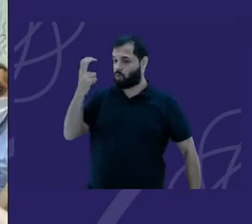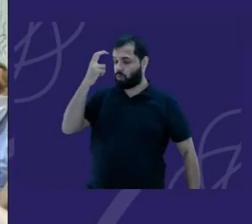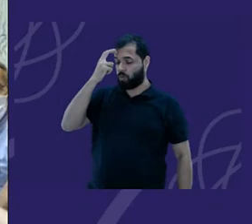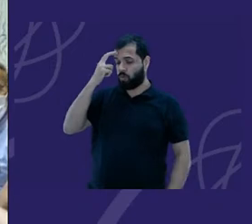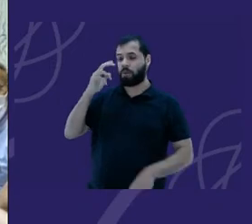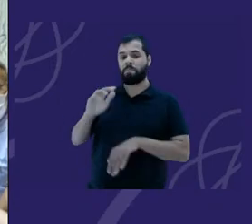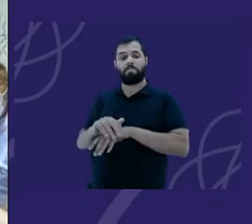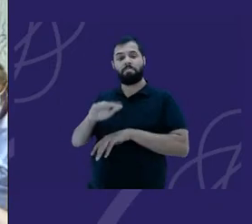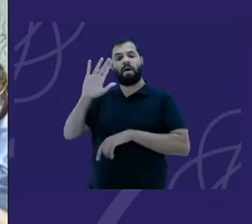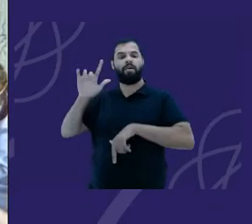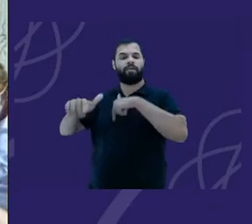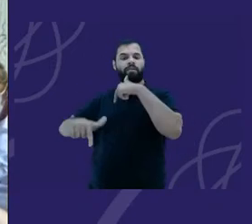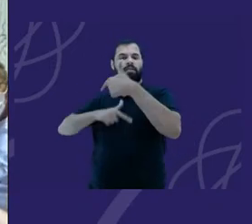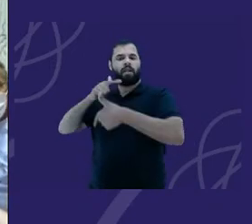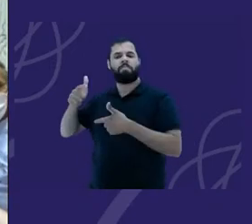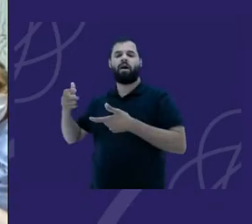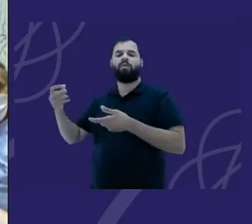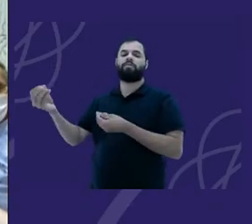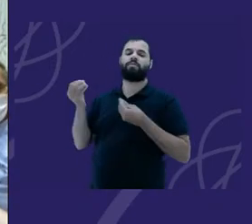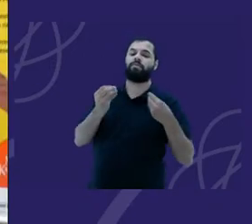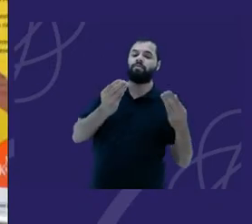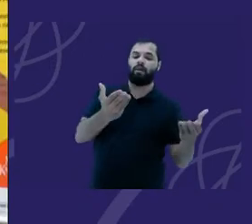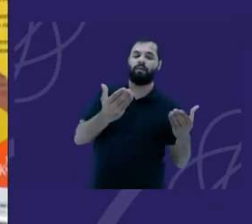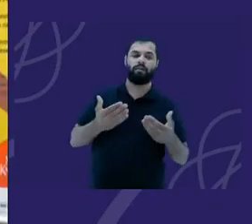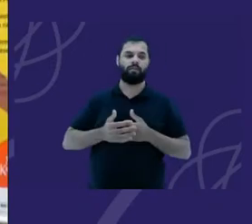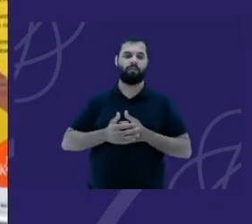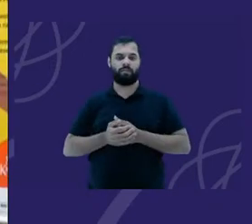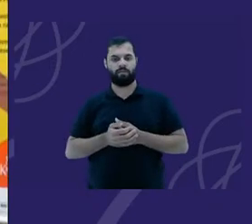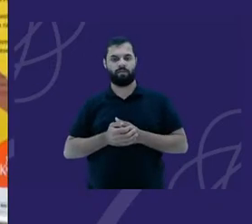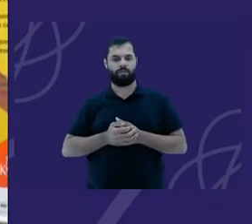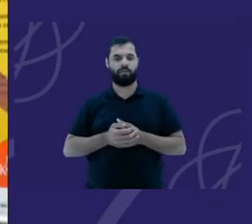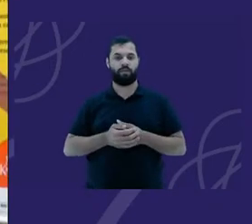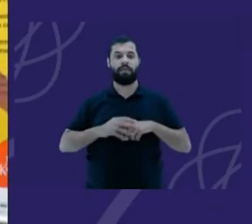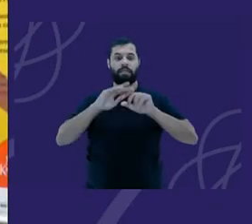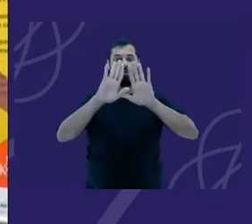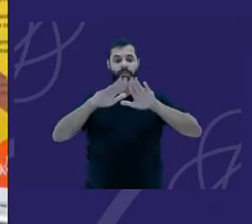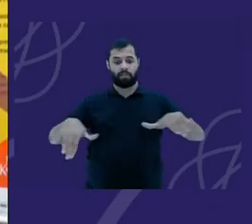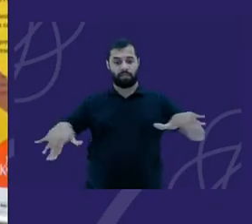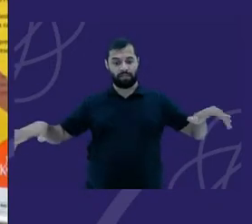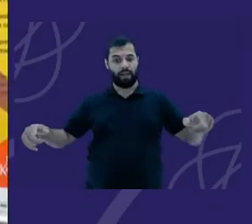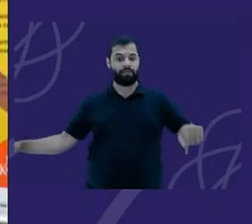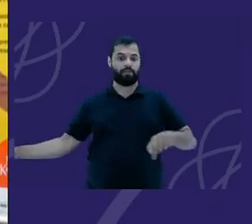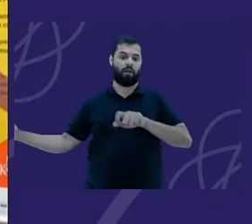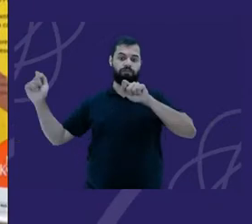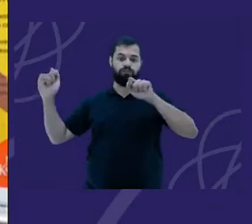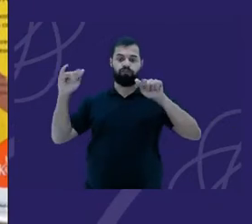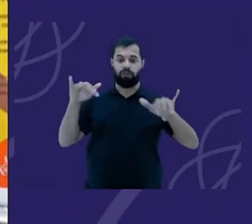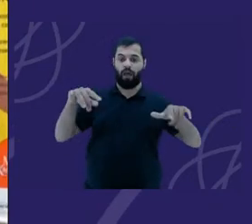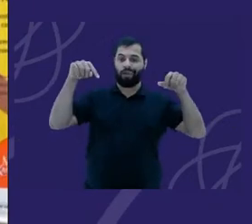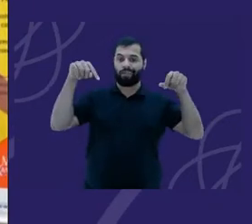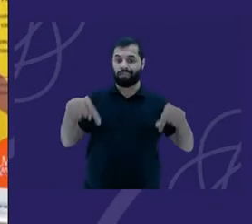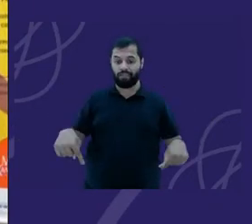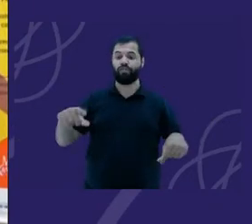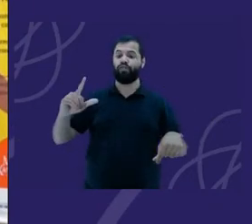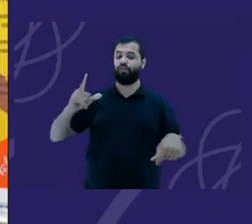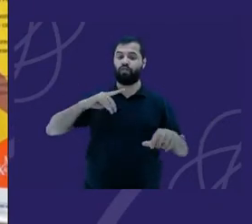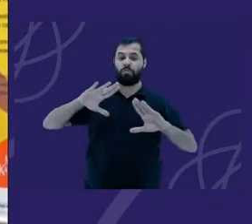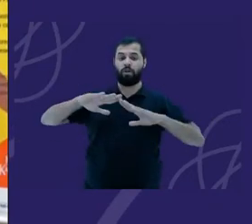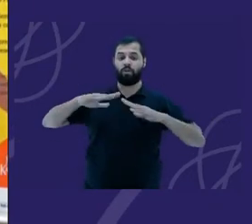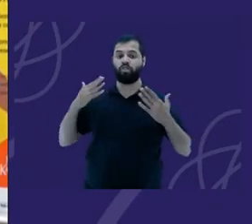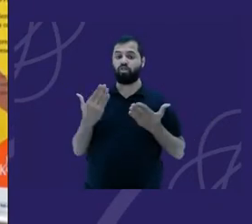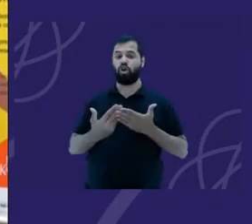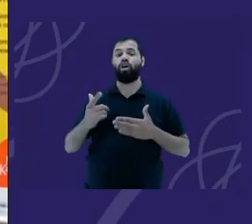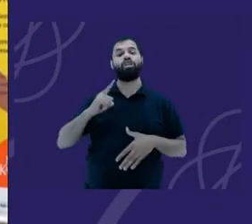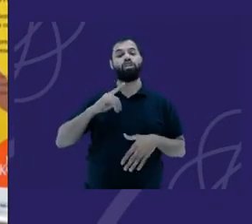trabalhou em trazer, né, crianças para esse espaço, em que aqui tinha uma escola e já teve